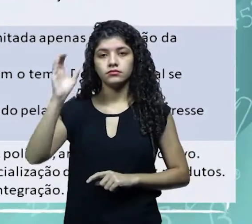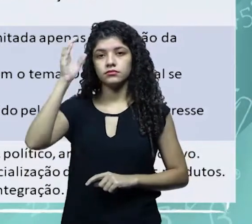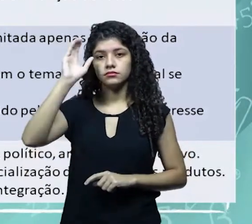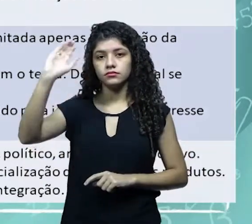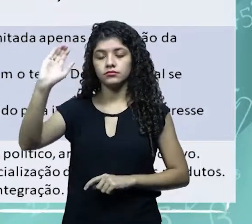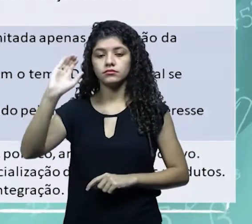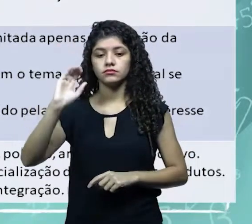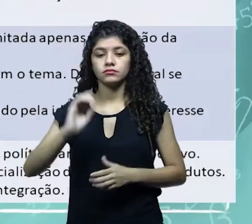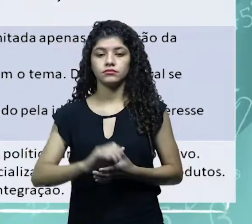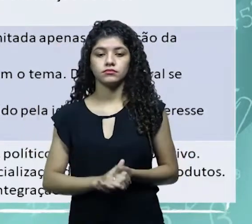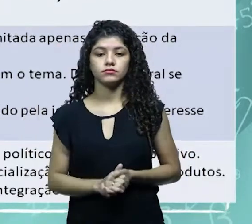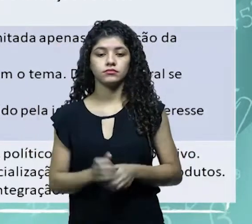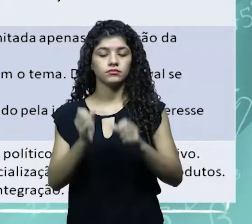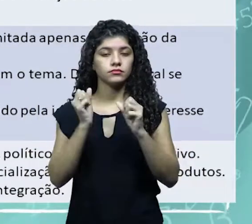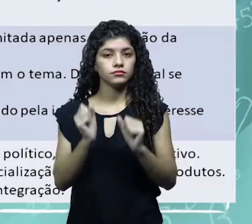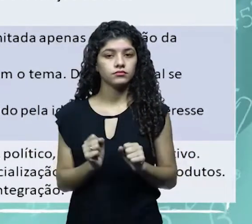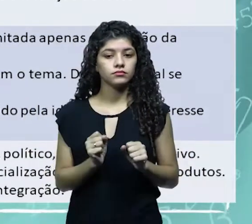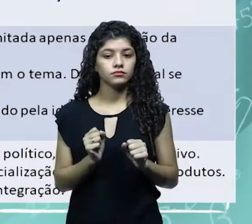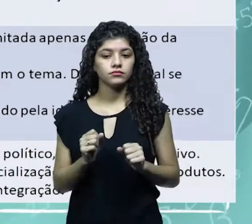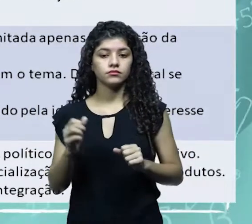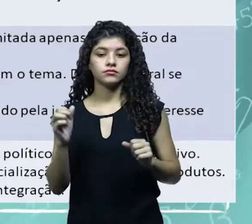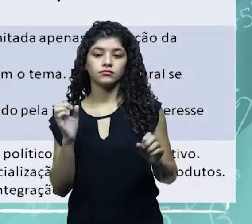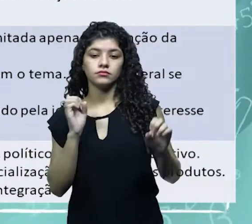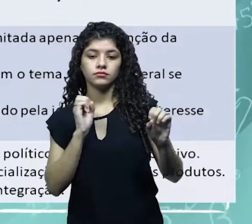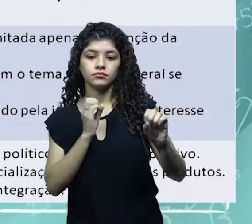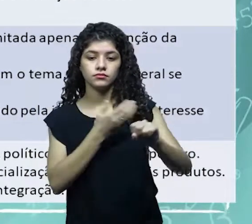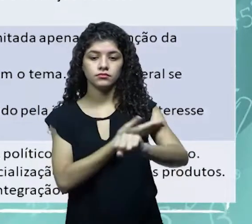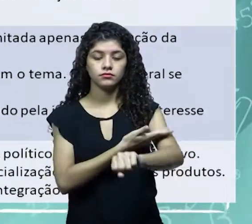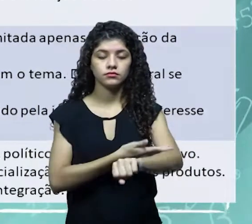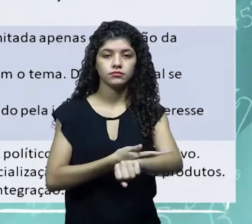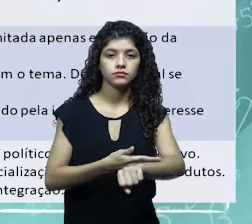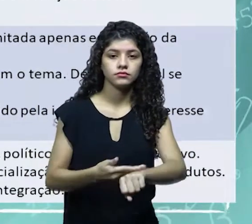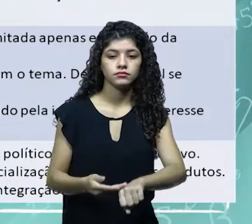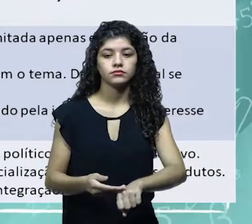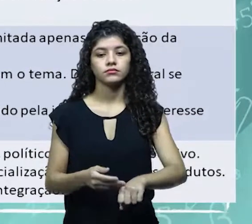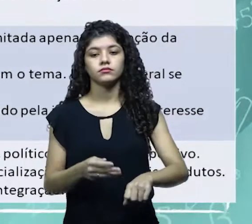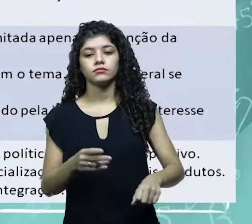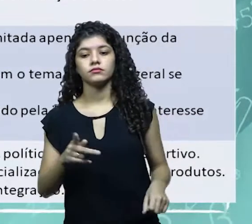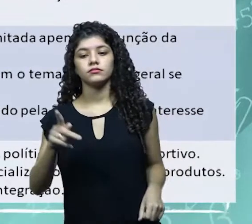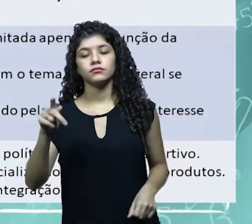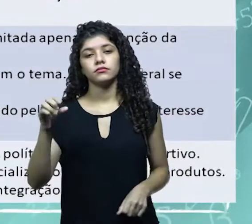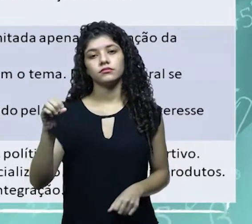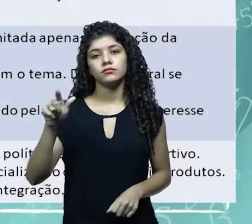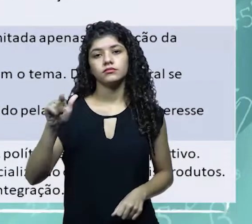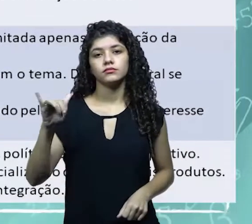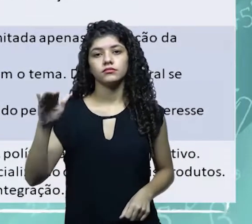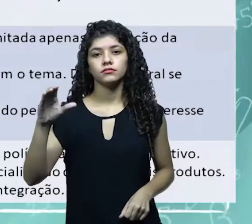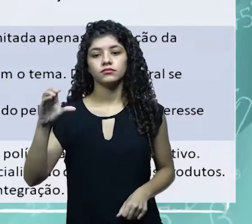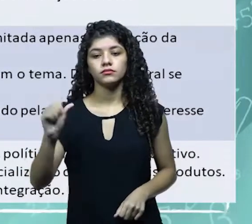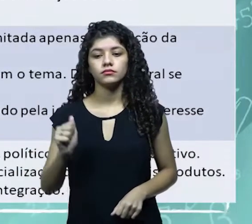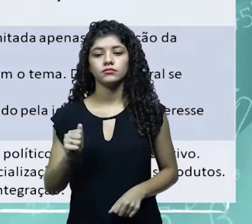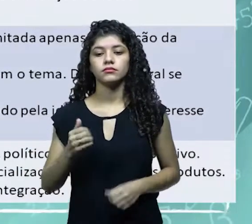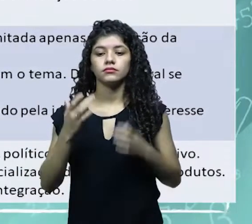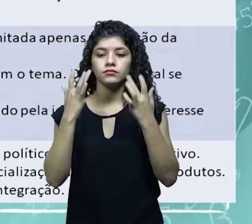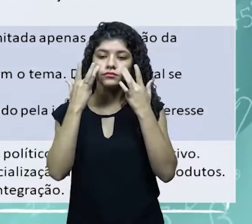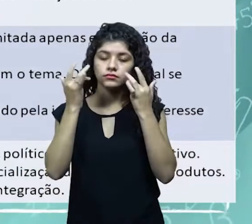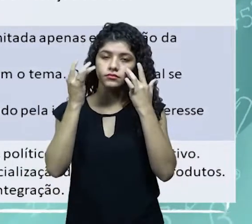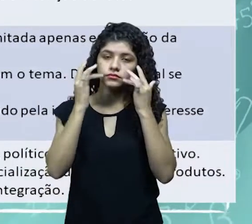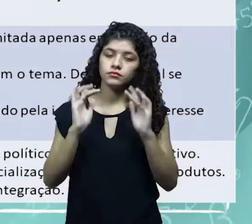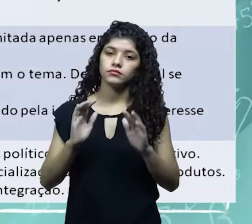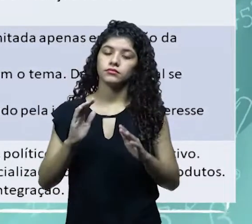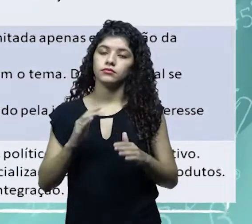claro os objetivos né que é científica e cultural né a gente objetivo ele pode ser Educacional